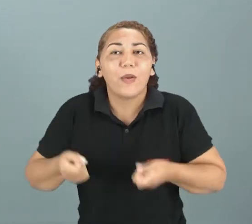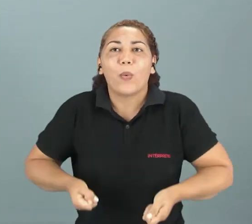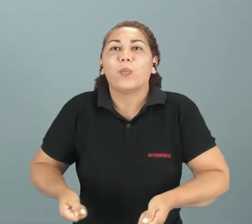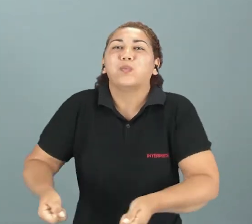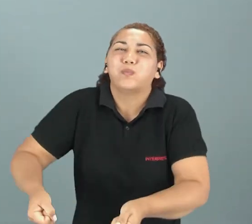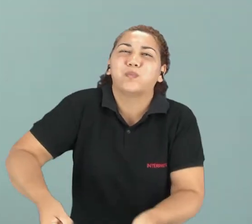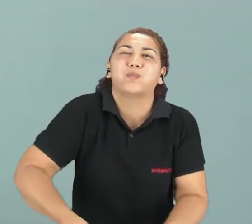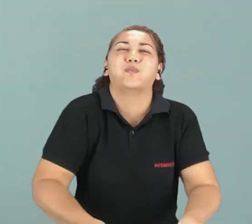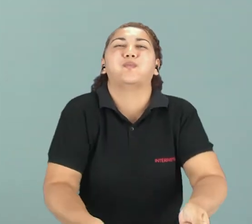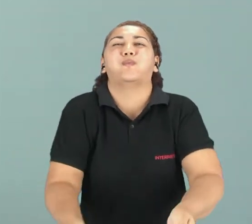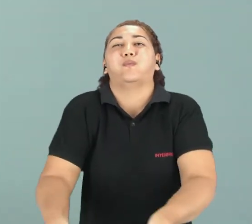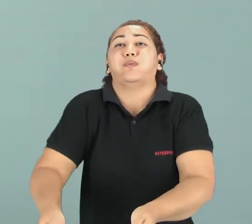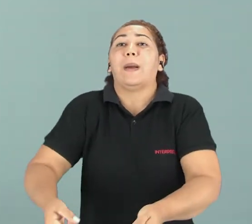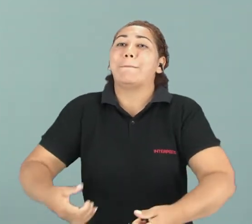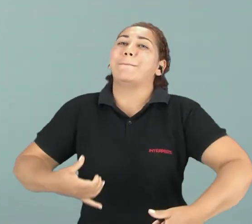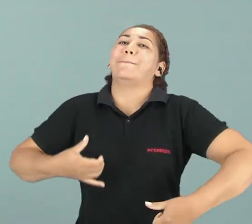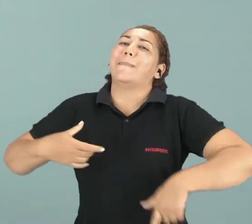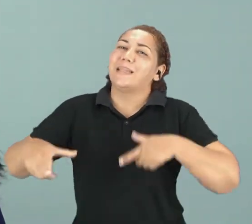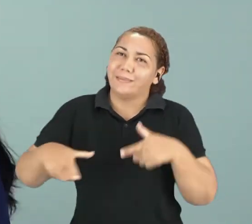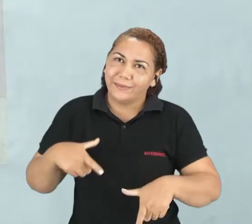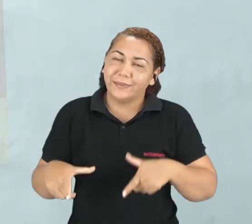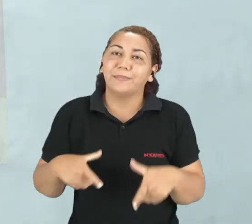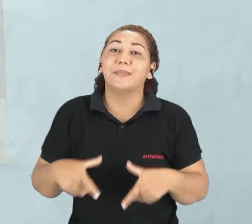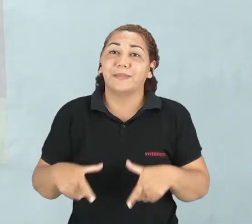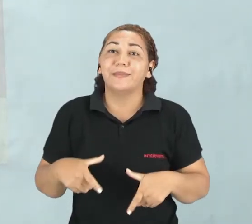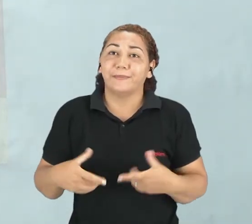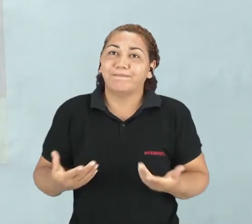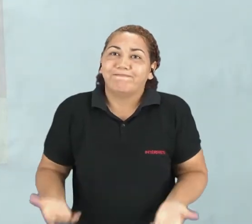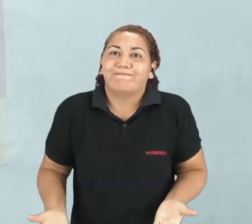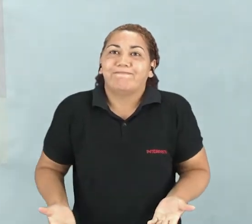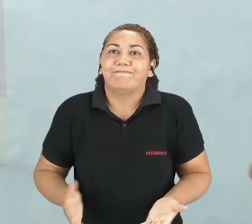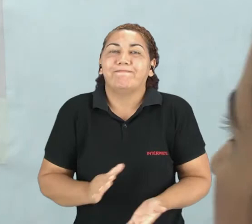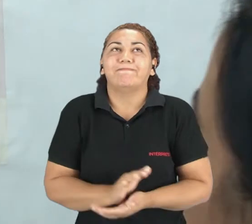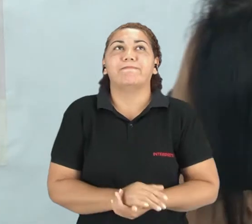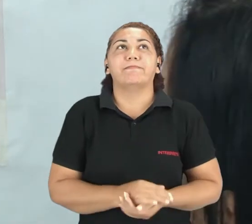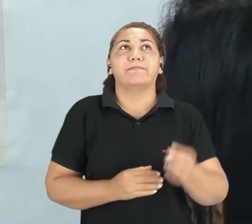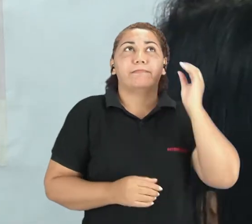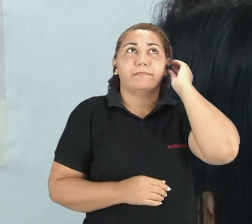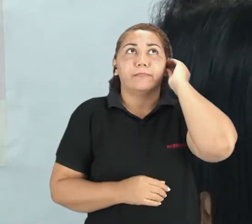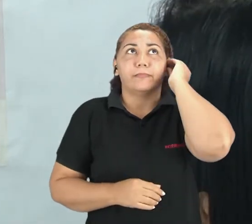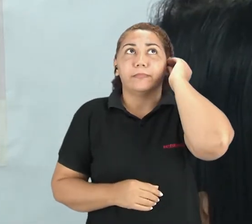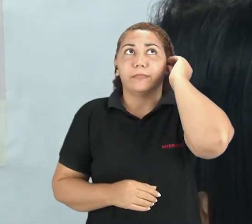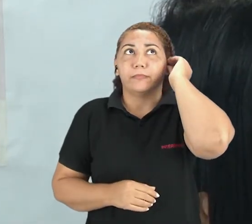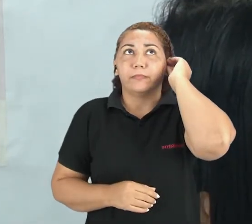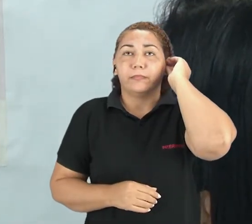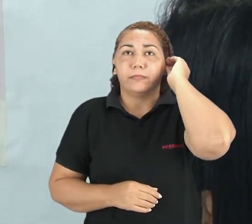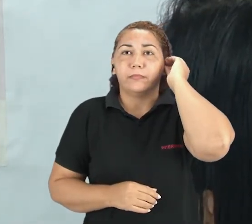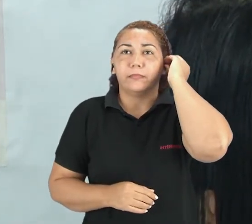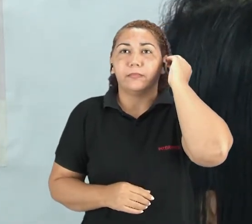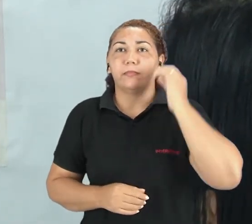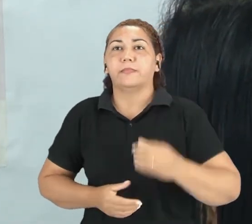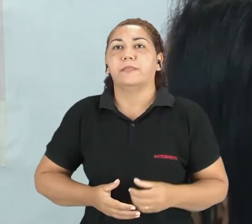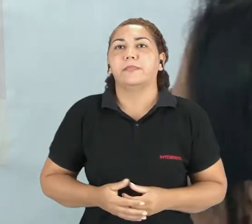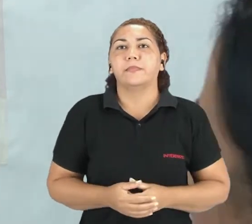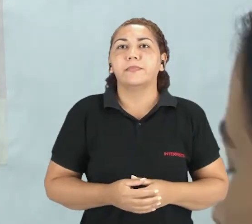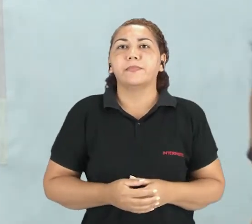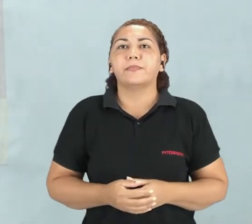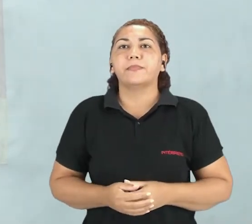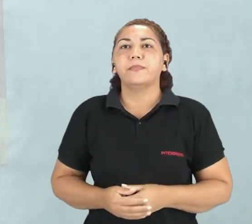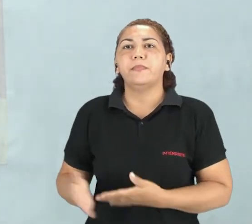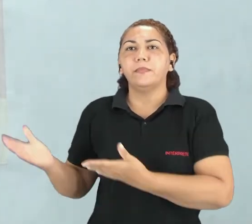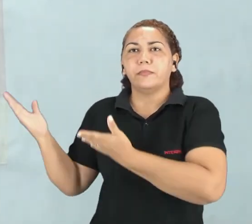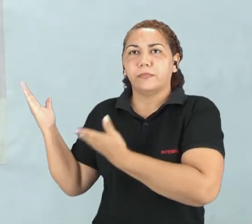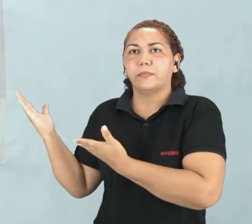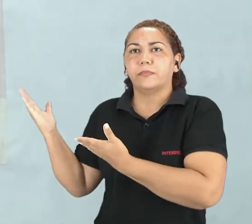exatamente este tipo de carrinho que eu queria ganhar. Se a gente observar, ó, esse este que está em destaque aqui, não sei se dá para você observar,